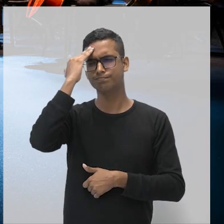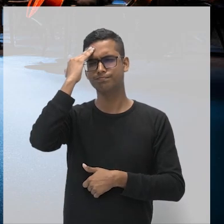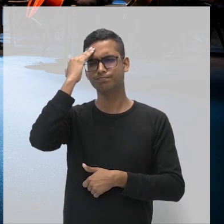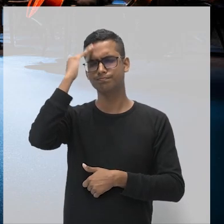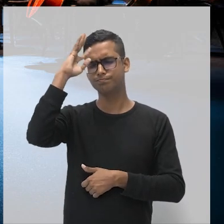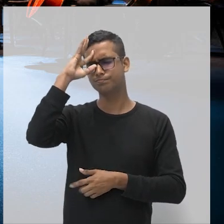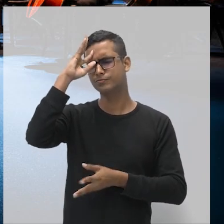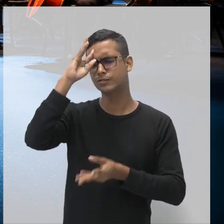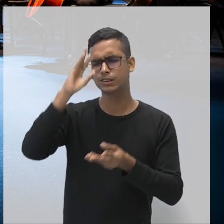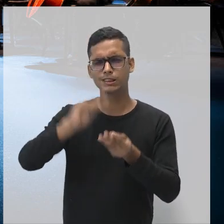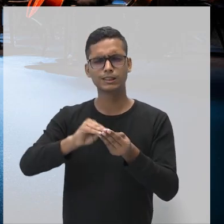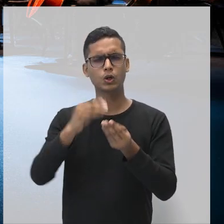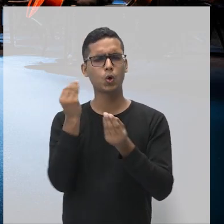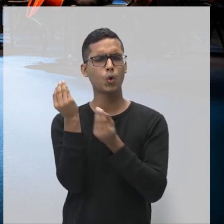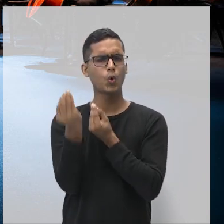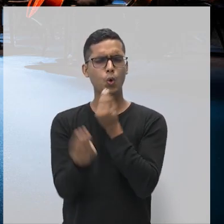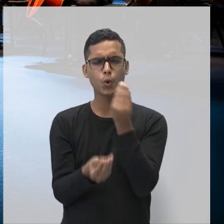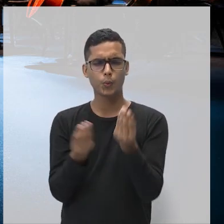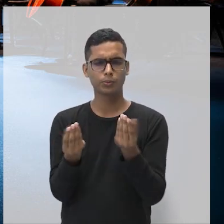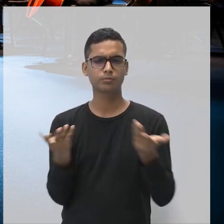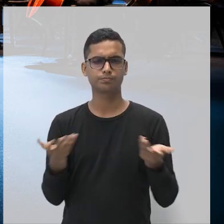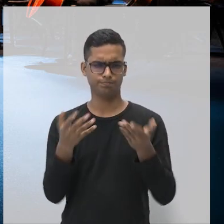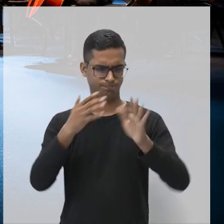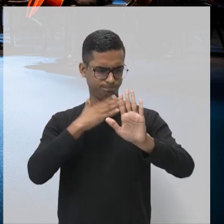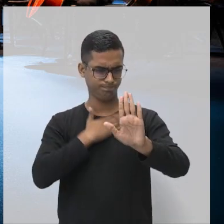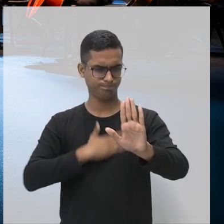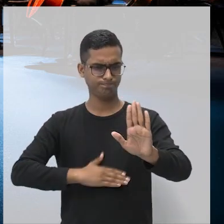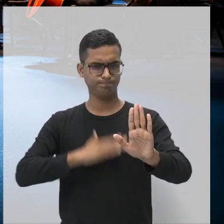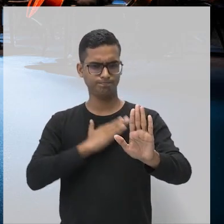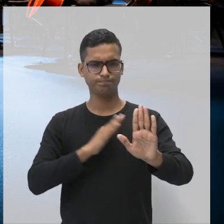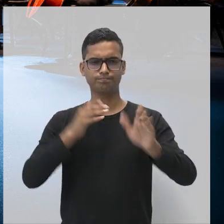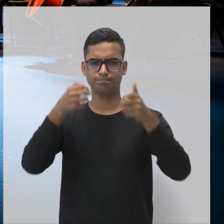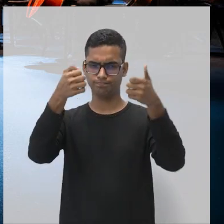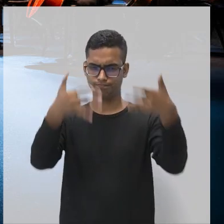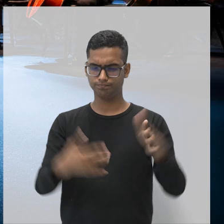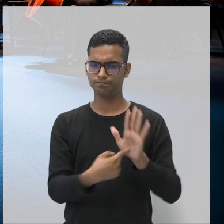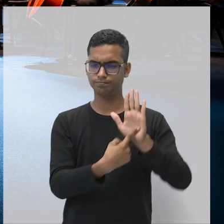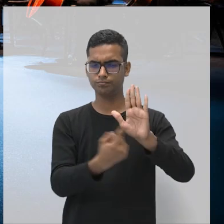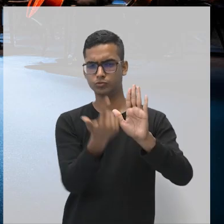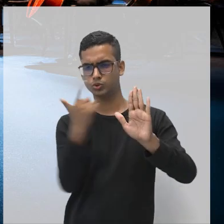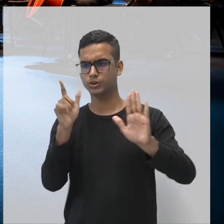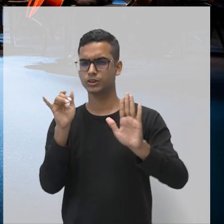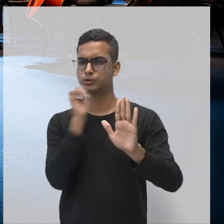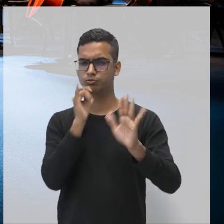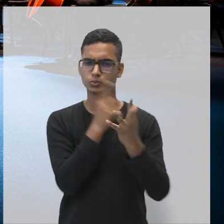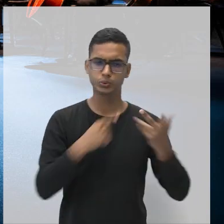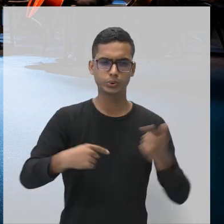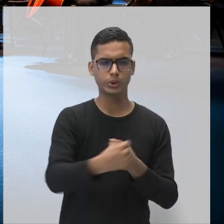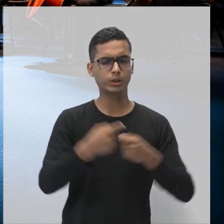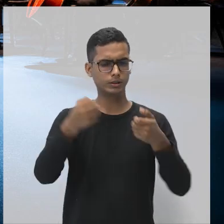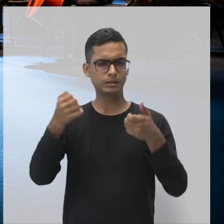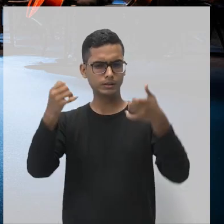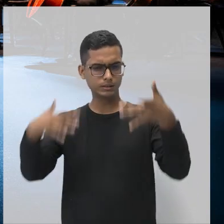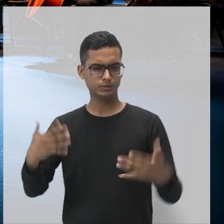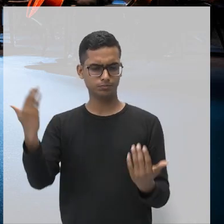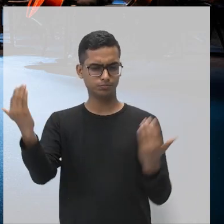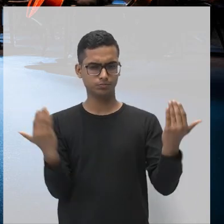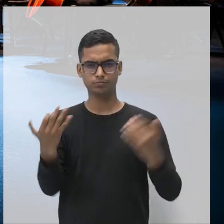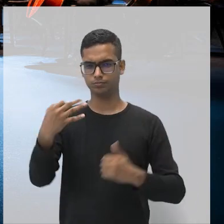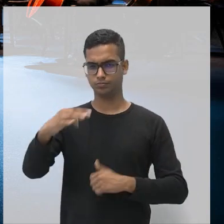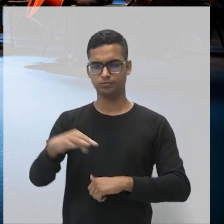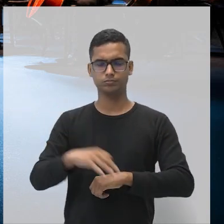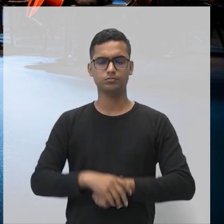aquele ponto da relação da conexão. Calma, que a gente tem mais exemplos aí para falar um pouquinho sobre esta